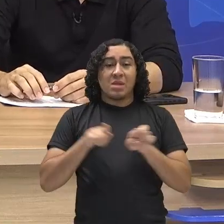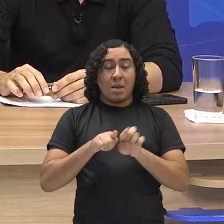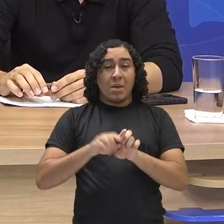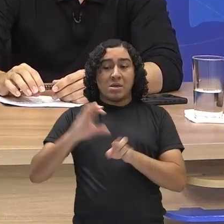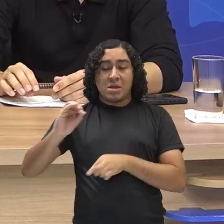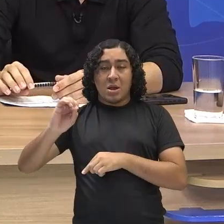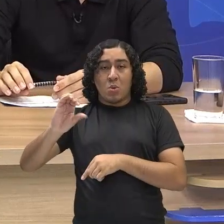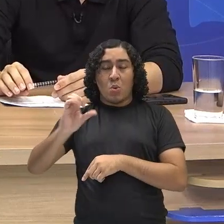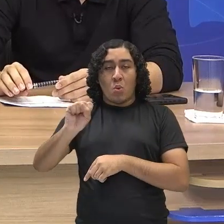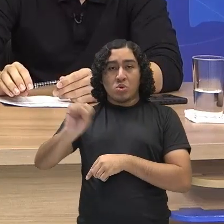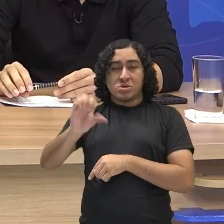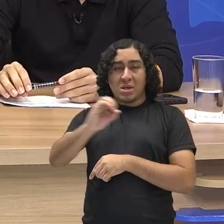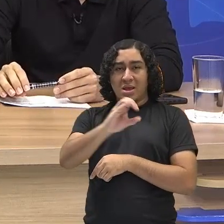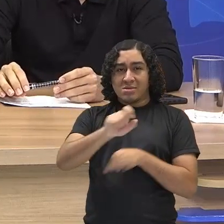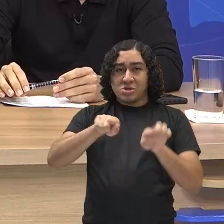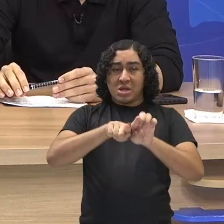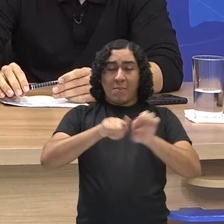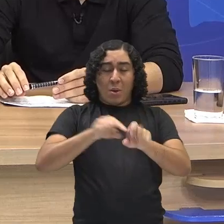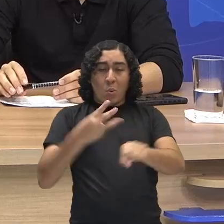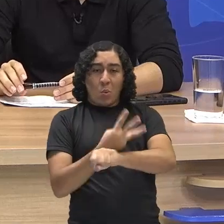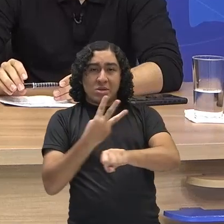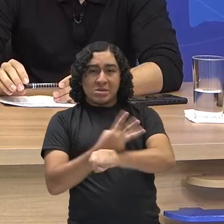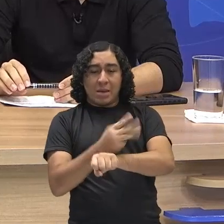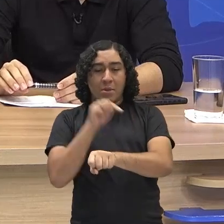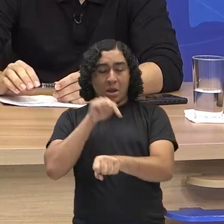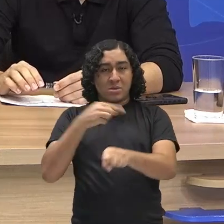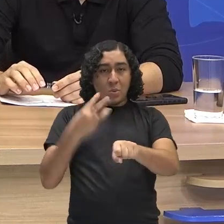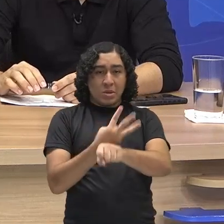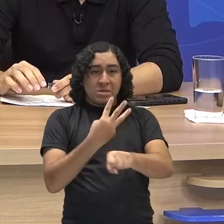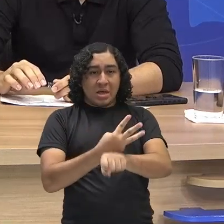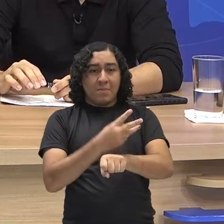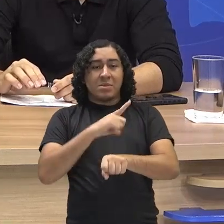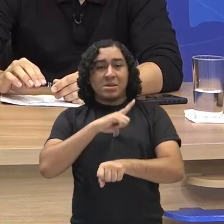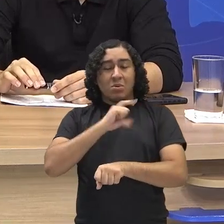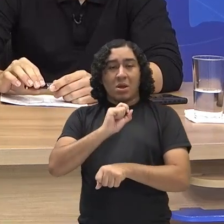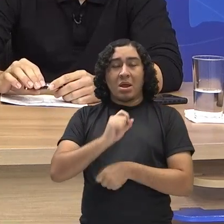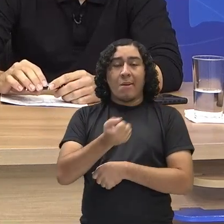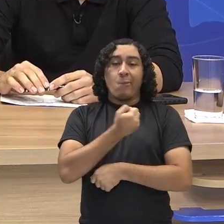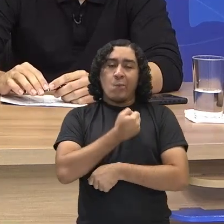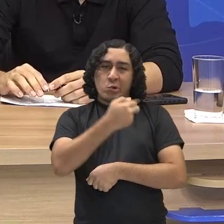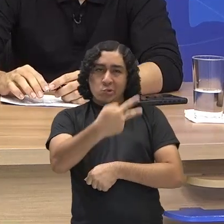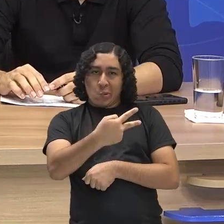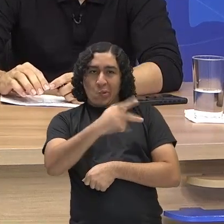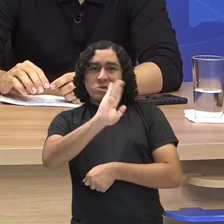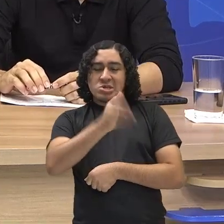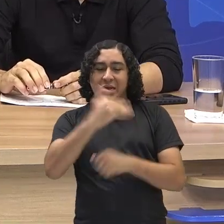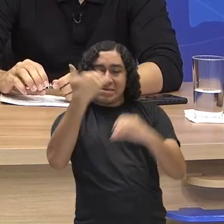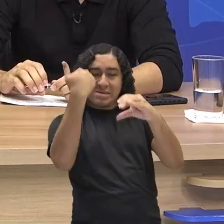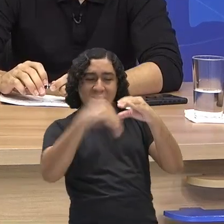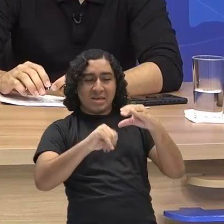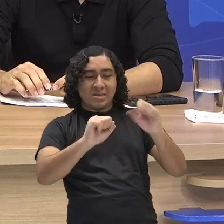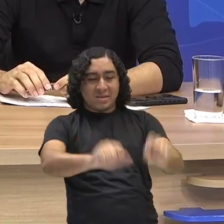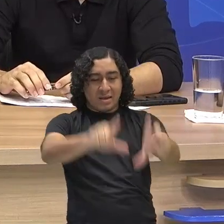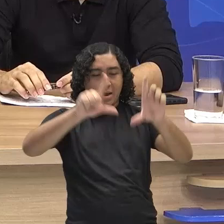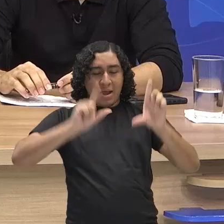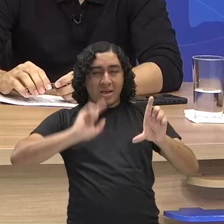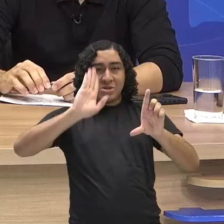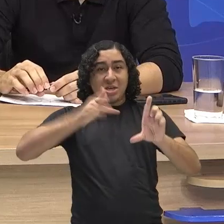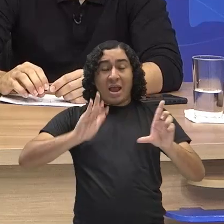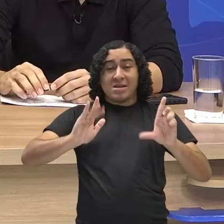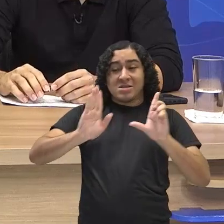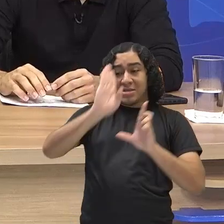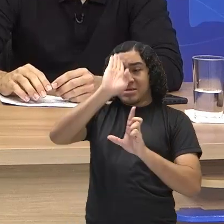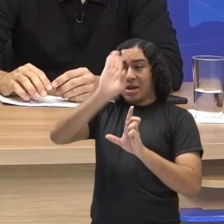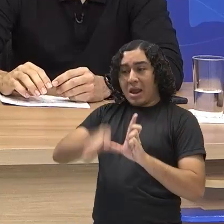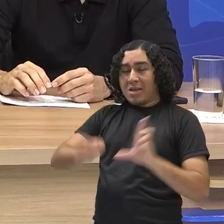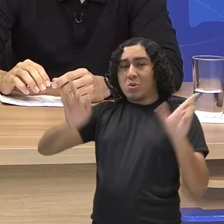pelo WhatsApp, tá bom? Lá no WhatsApp é opção 2, que já vai abrir o protocolo direto, que vai direto